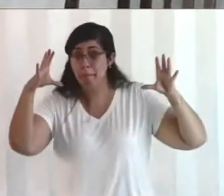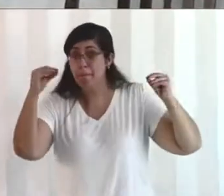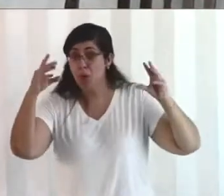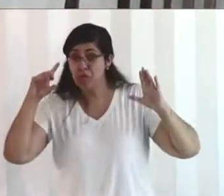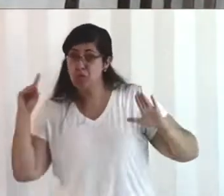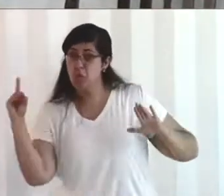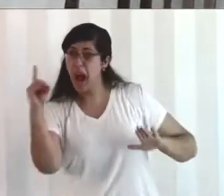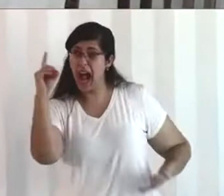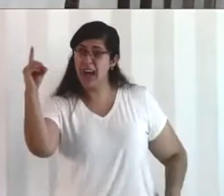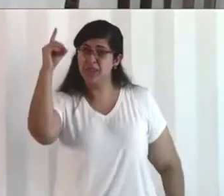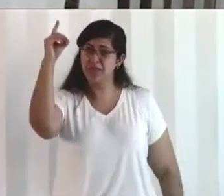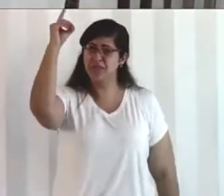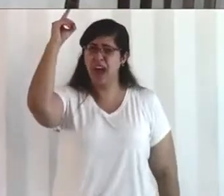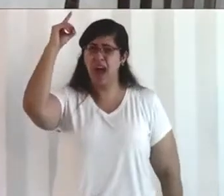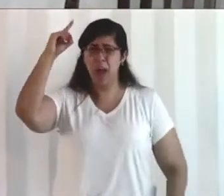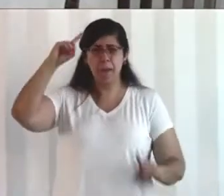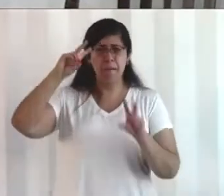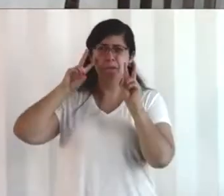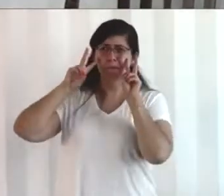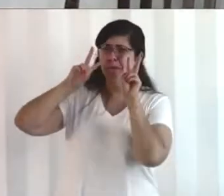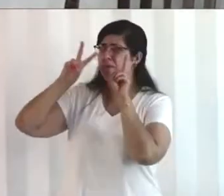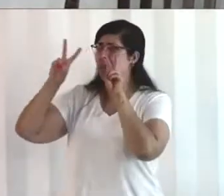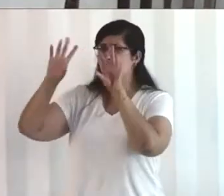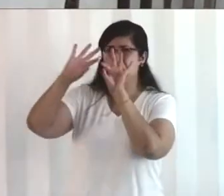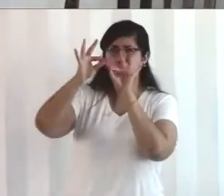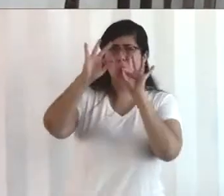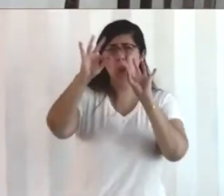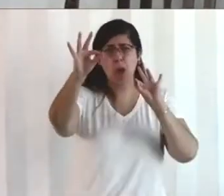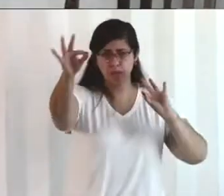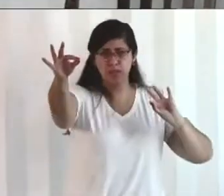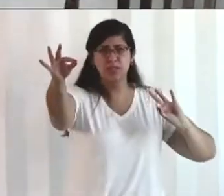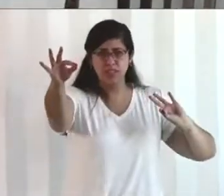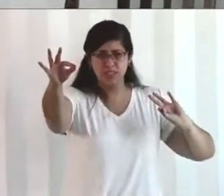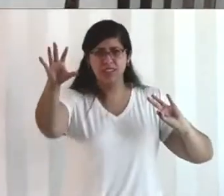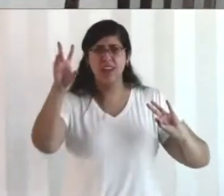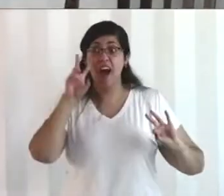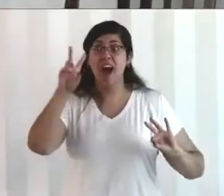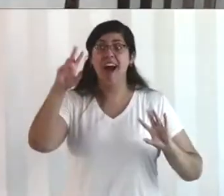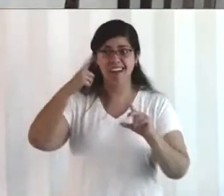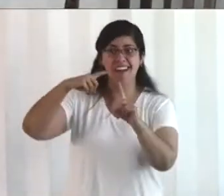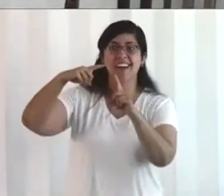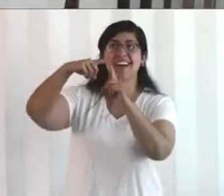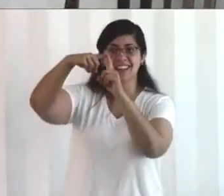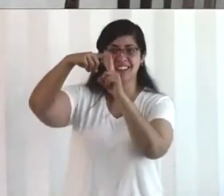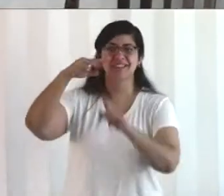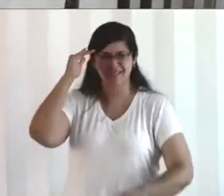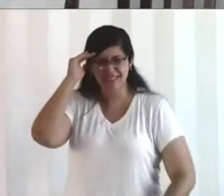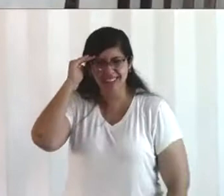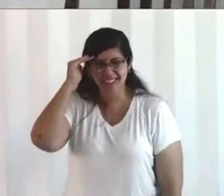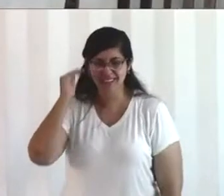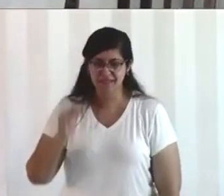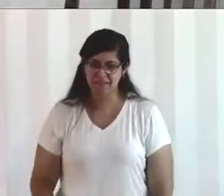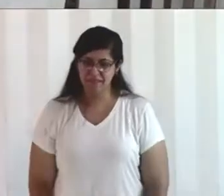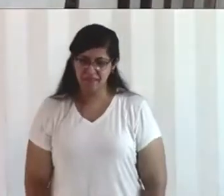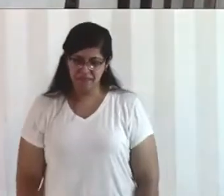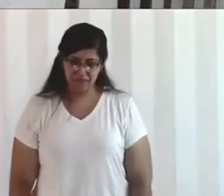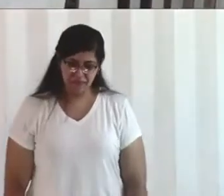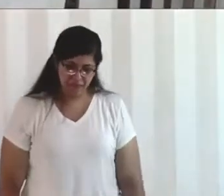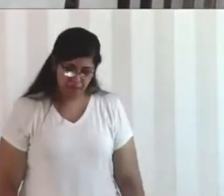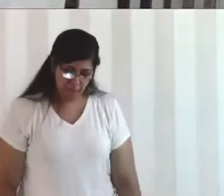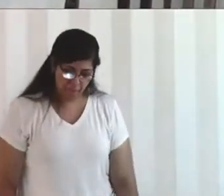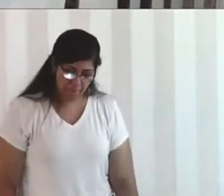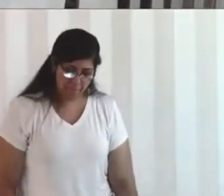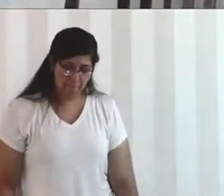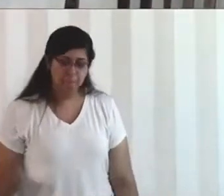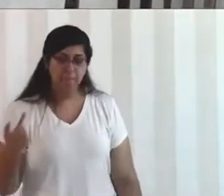assim, naquela cidade, a supremacia de Deus, o governo de Deus, o domínio de Deus. E nós vamos entender isso aqui